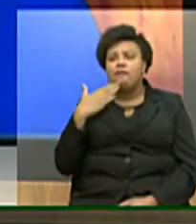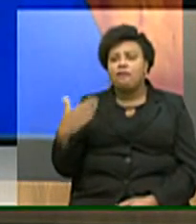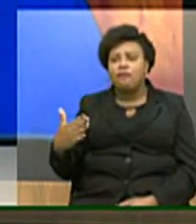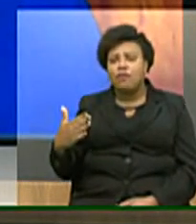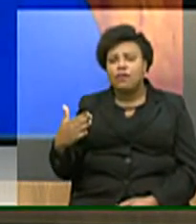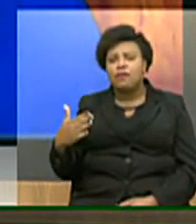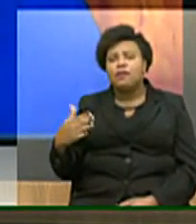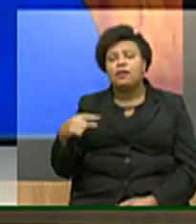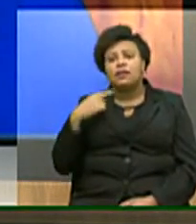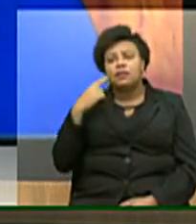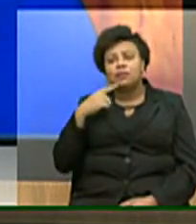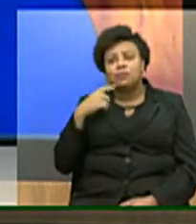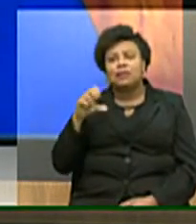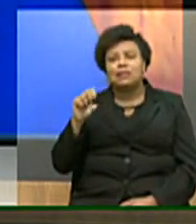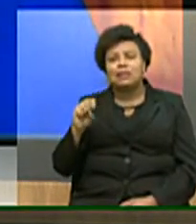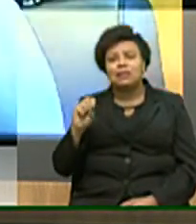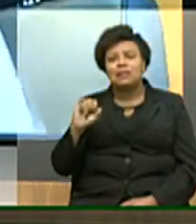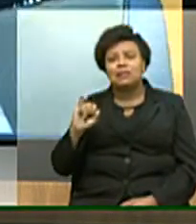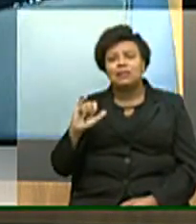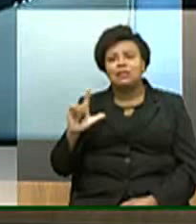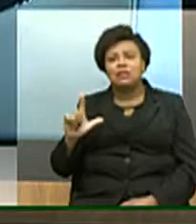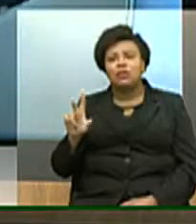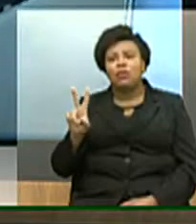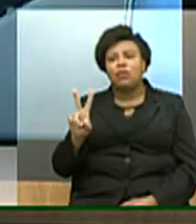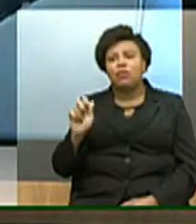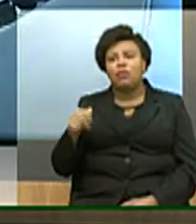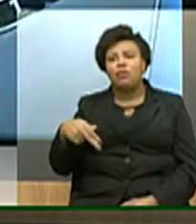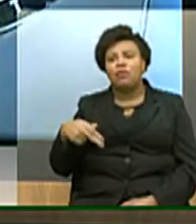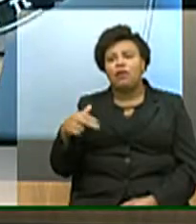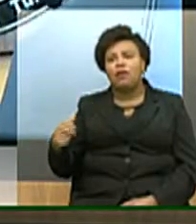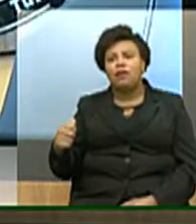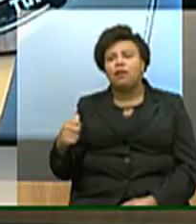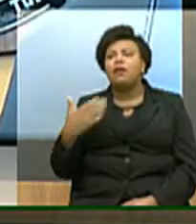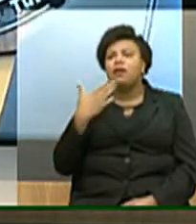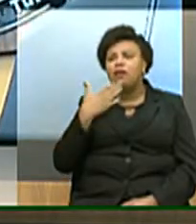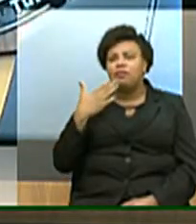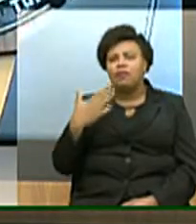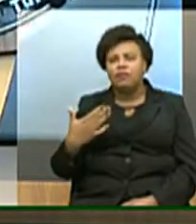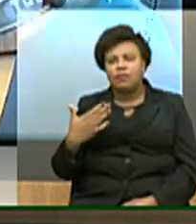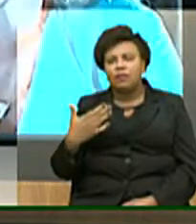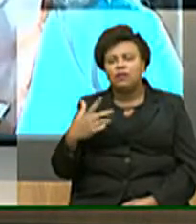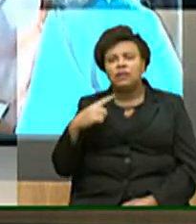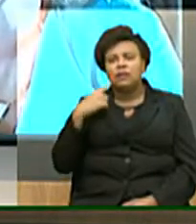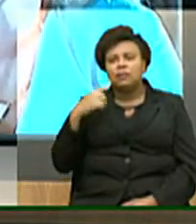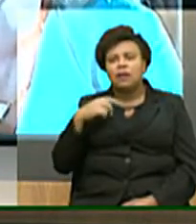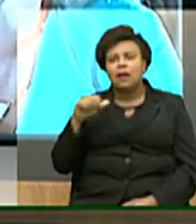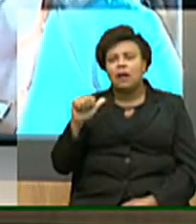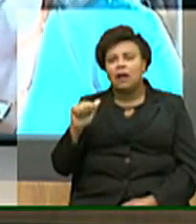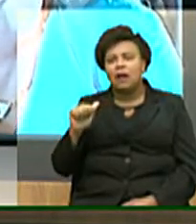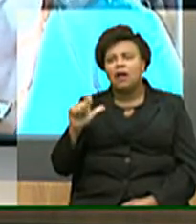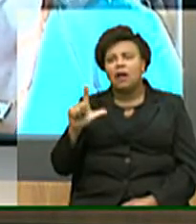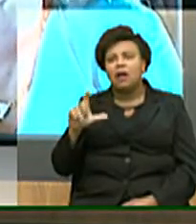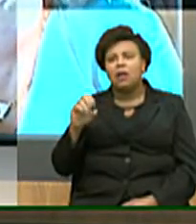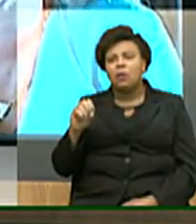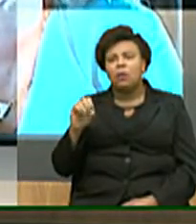presidente. Deputada Silvana Covatti. Favorável, senhor presidente. Deputado Aloysio Clasmo.